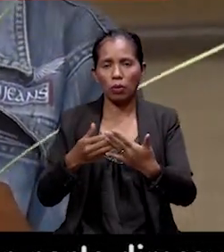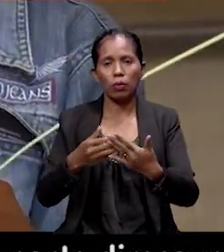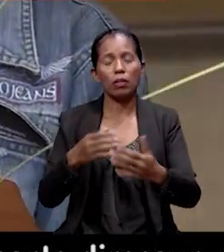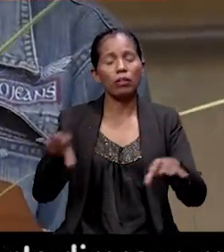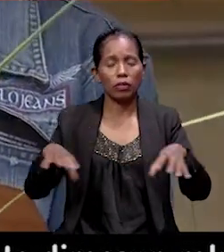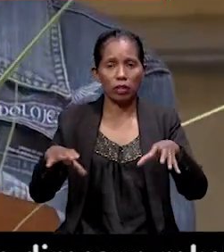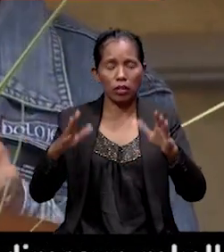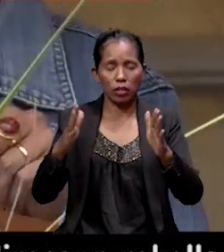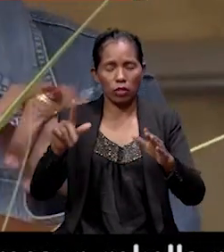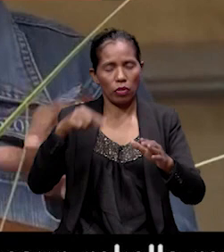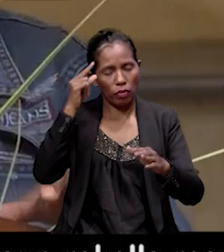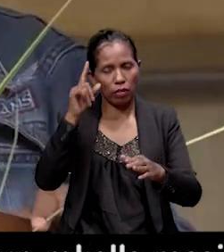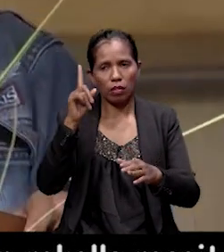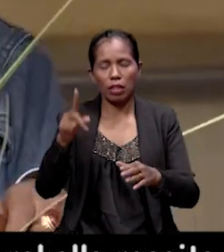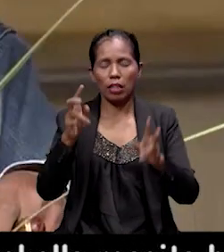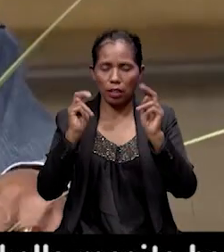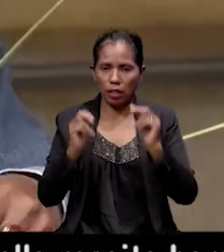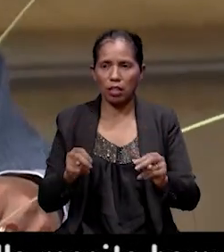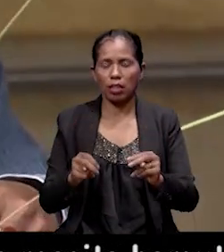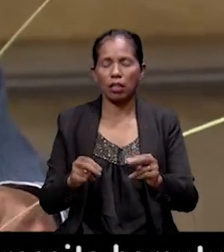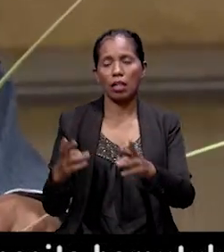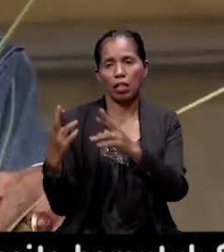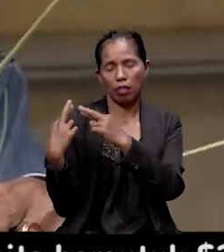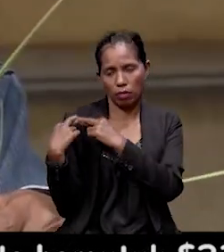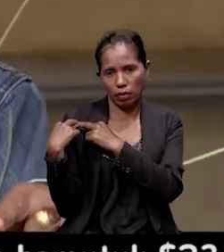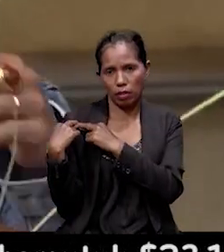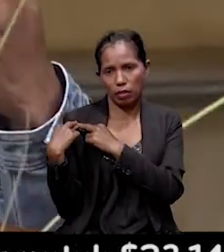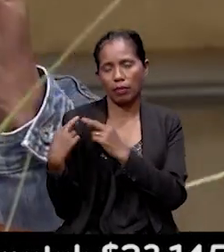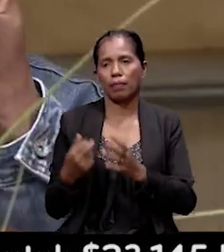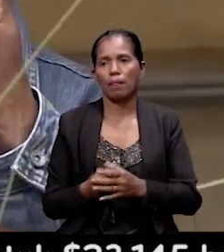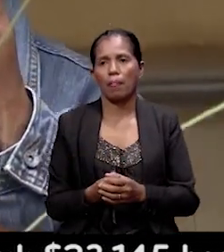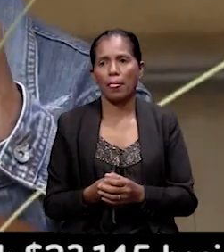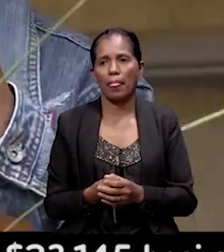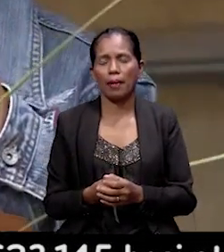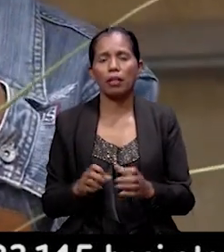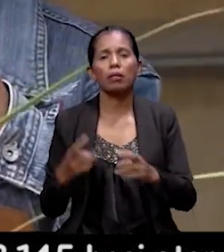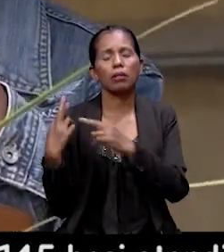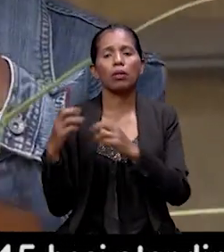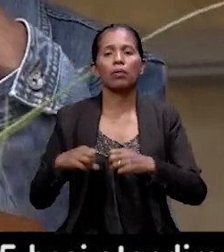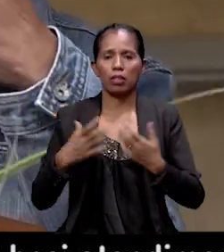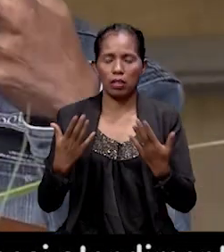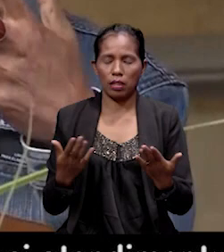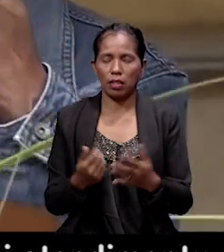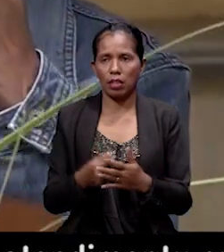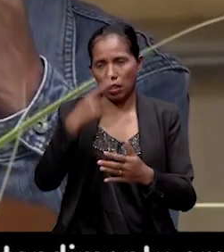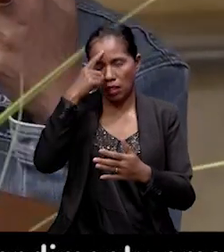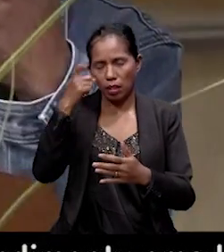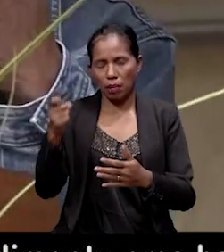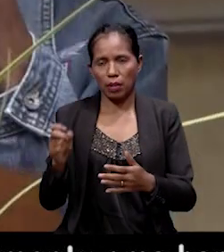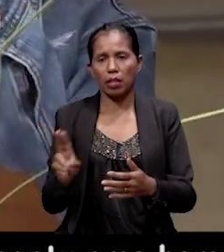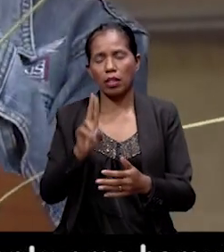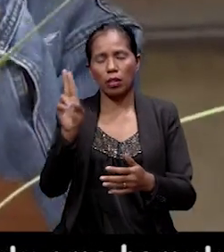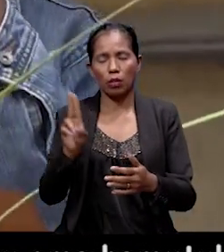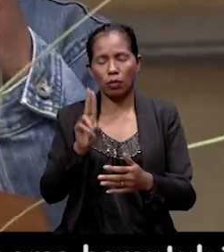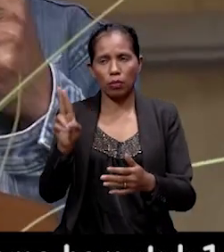ninian quando sala nia tem que responsabilizar nia atos responsabilizar o isa tam nia gere bem